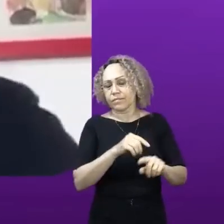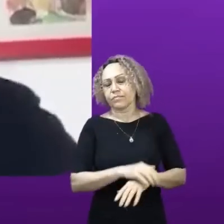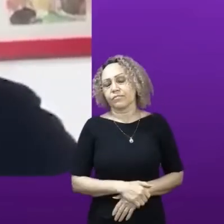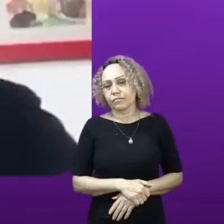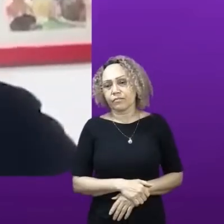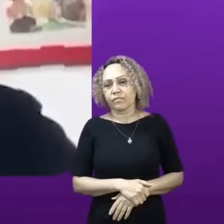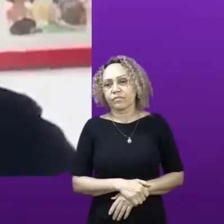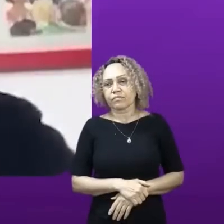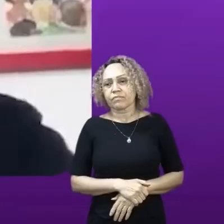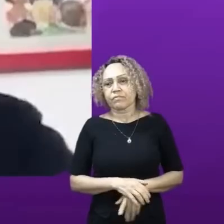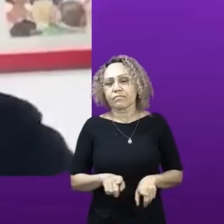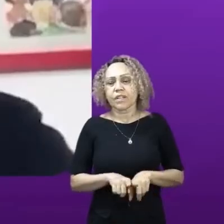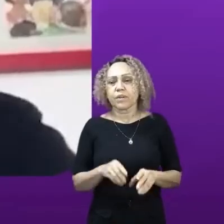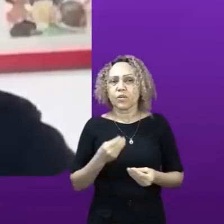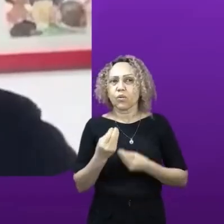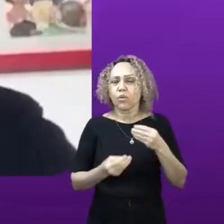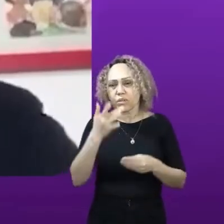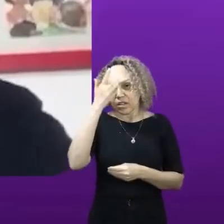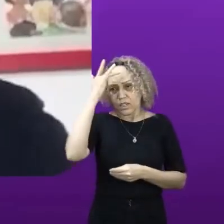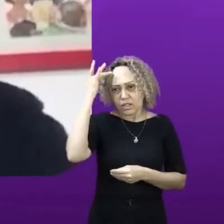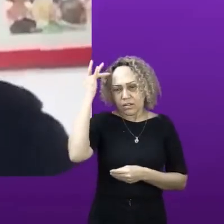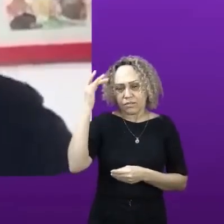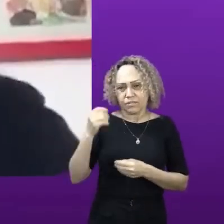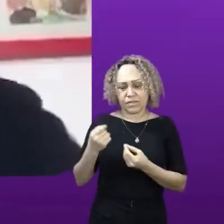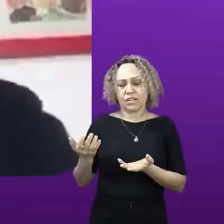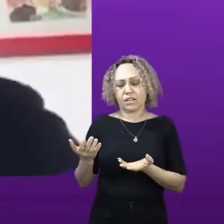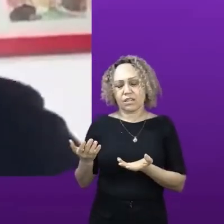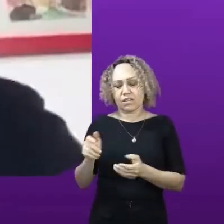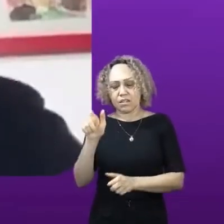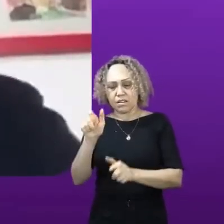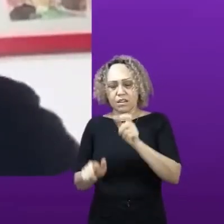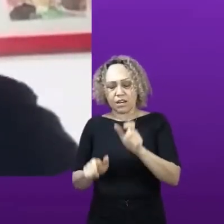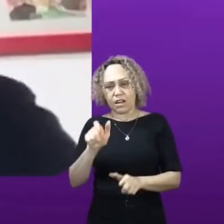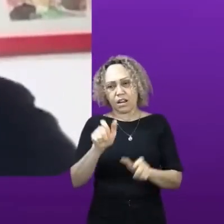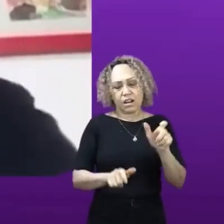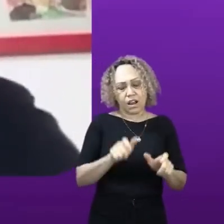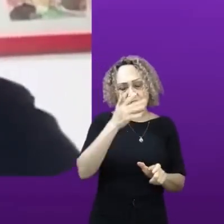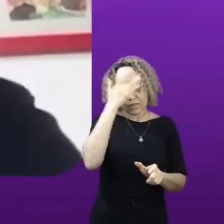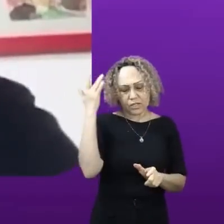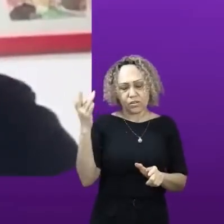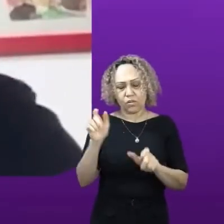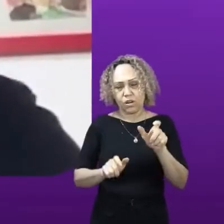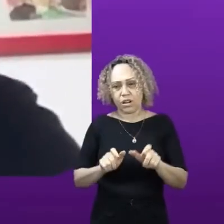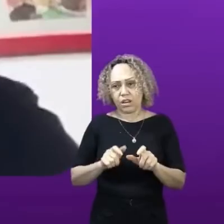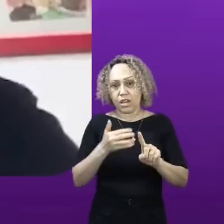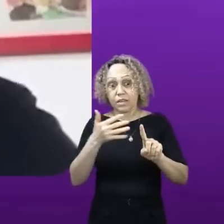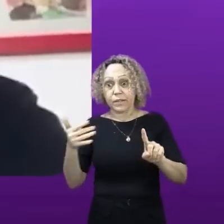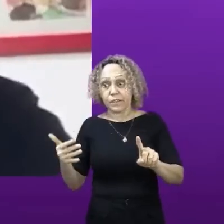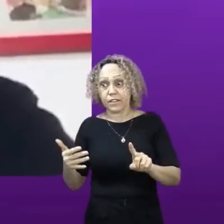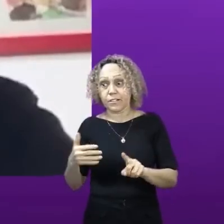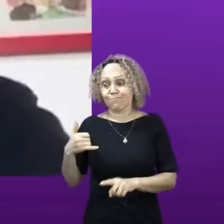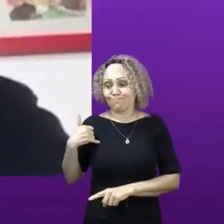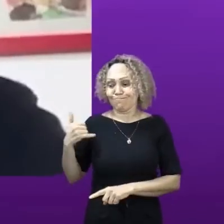os nossos mais velhos, nossos seniors, estão envelhecendo, que pela primeira vez os LGBTs